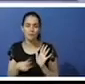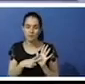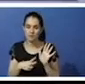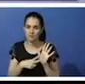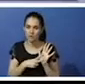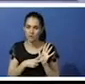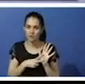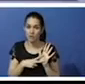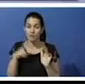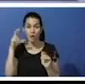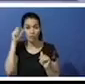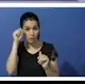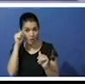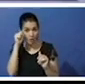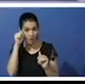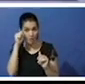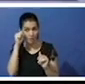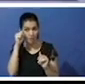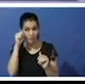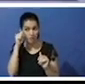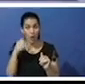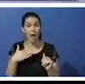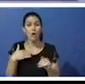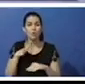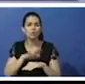na sílaba mais forte? Eu vou chamar a